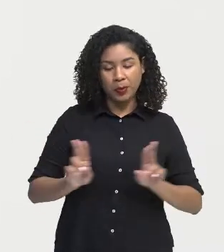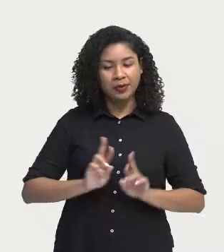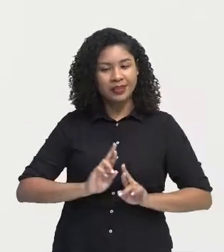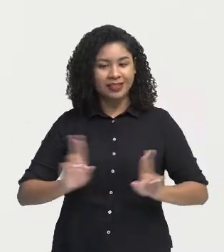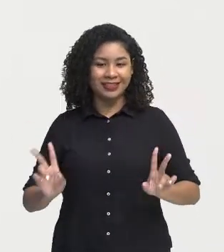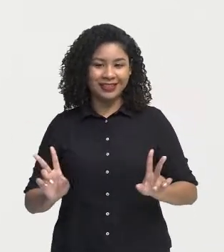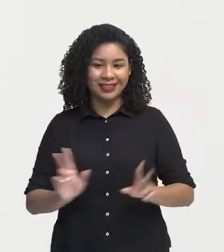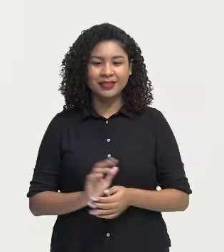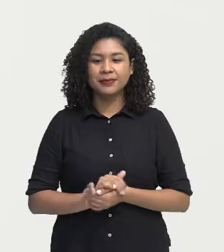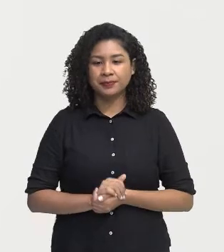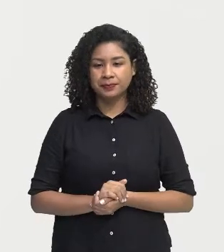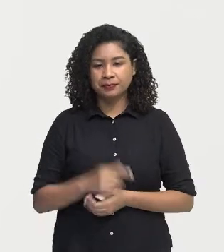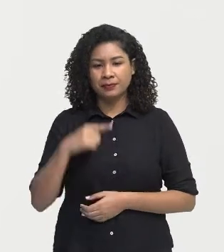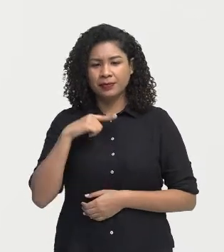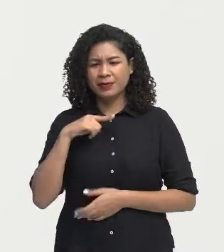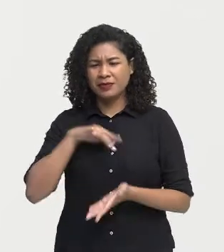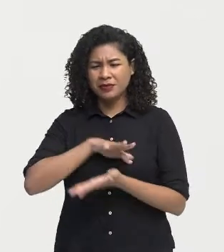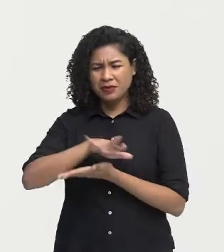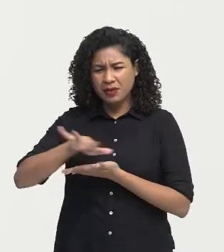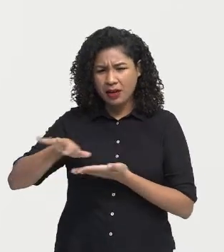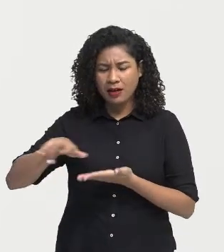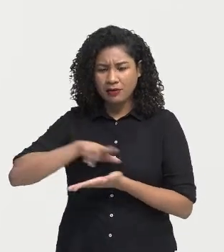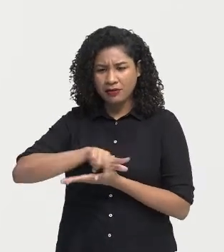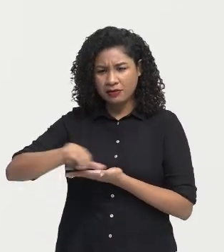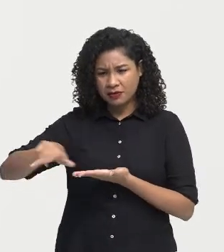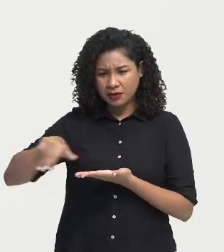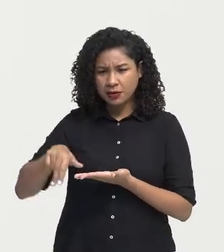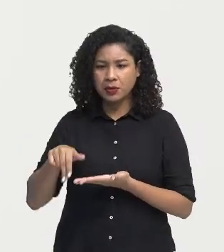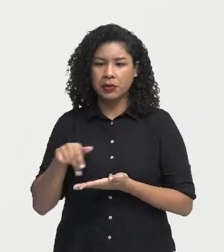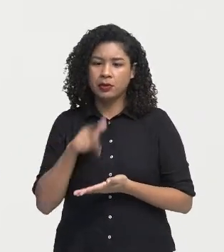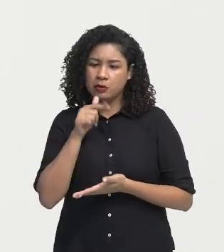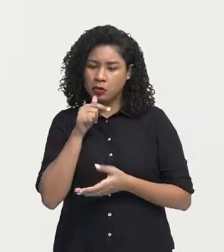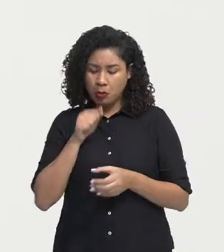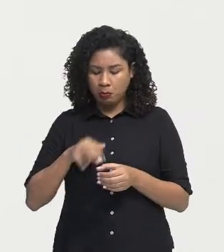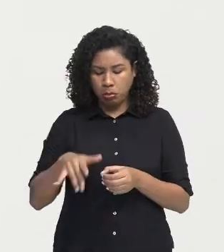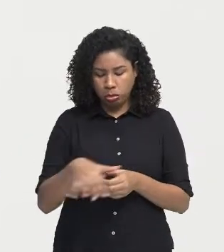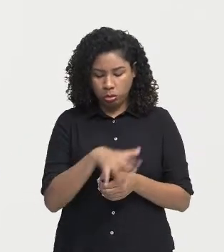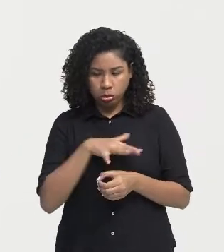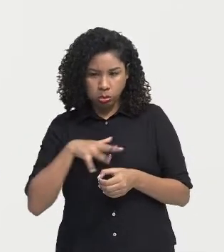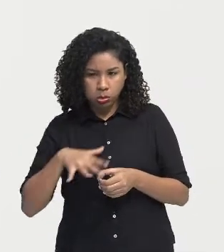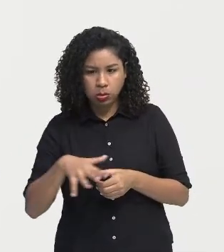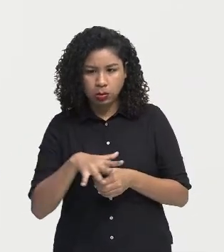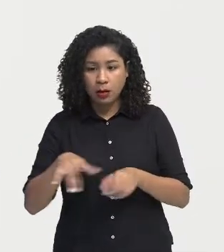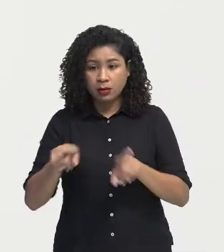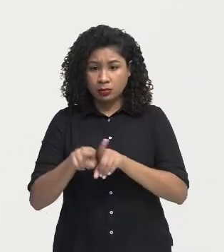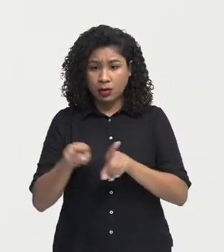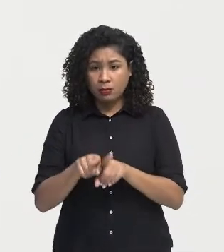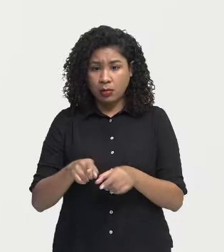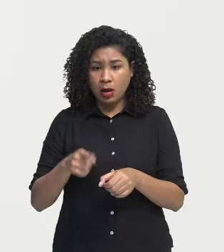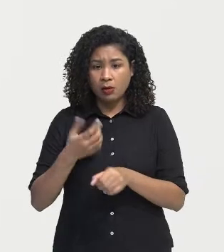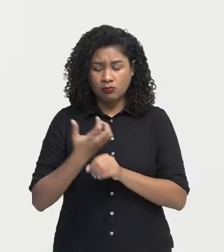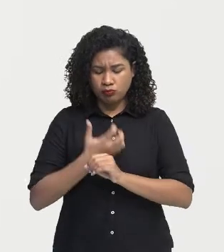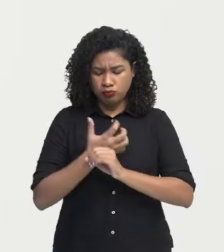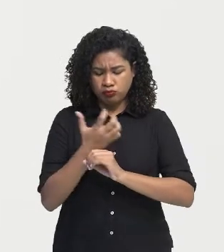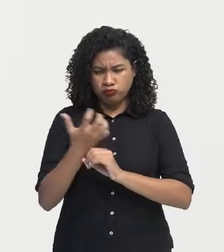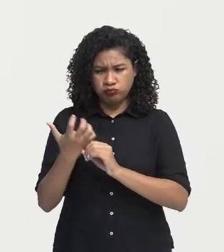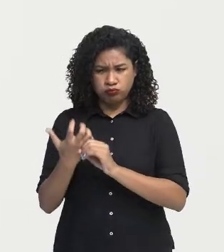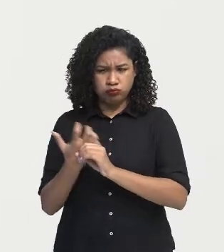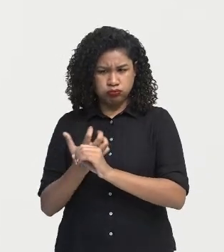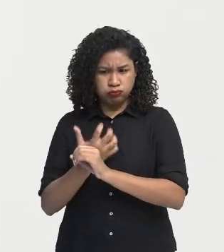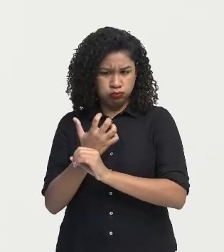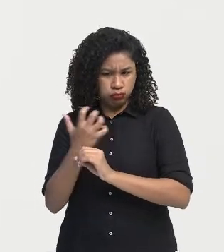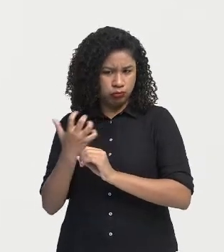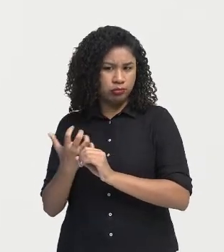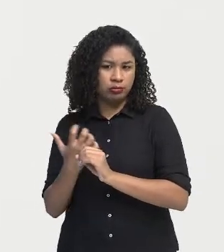Citosol, líquido viscoso e semitransparente, e também o citoesqueleto, que vai realizar ali alguns tipos de movimentos celulares,